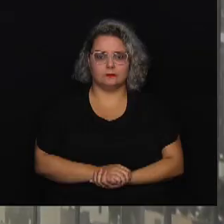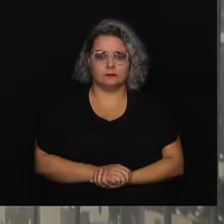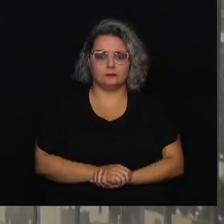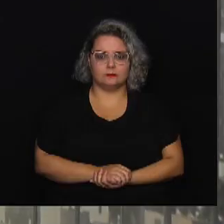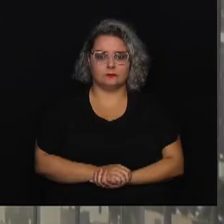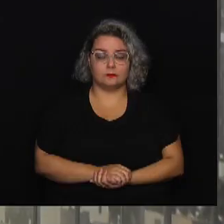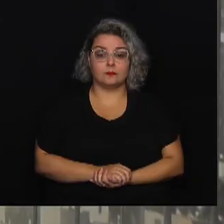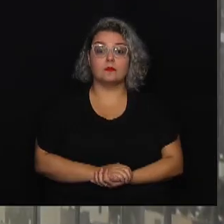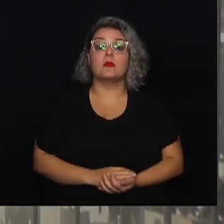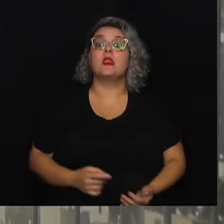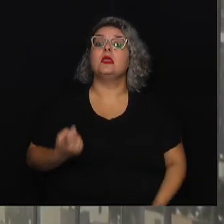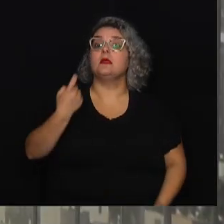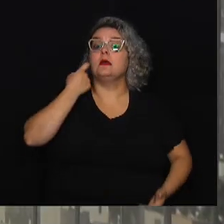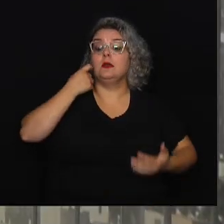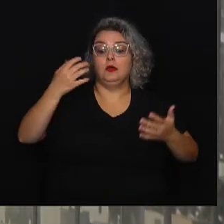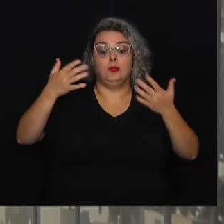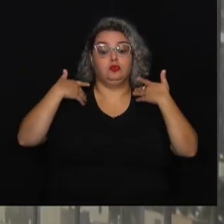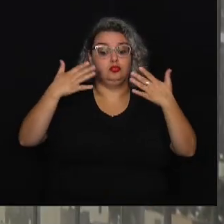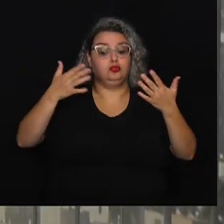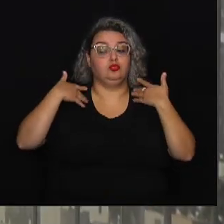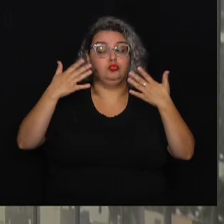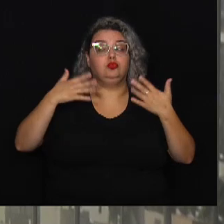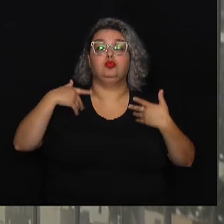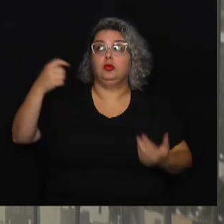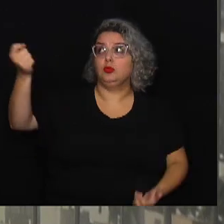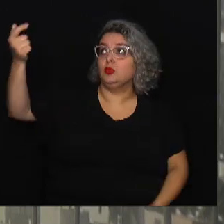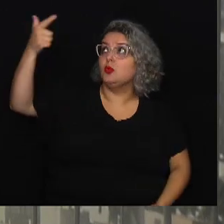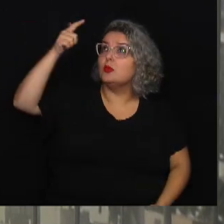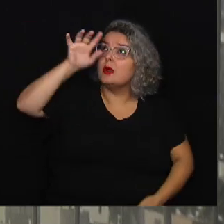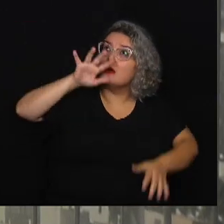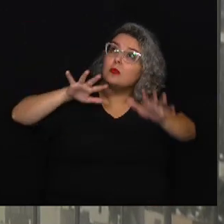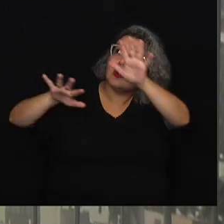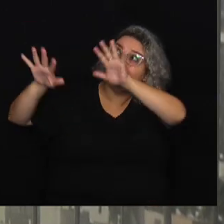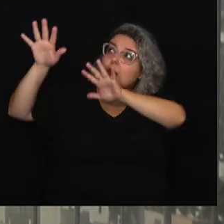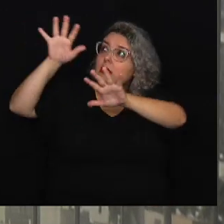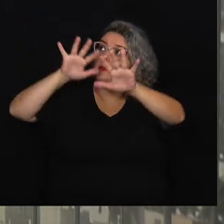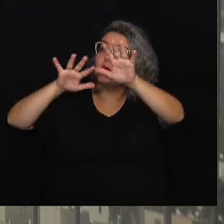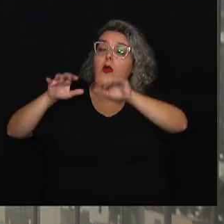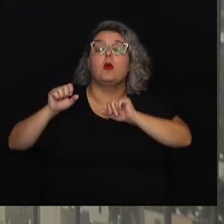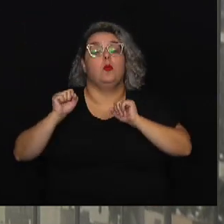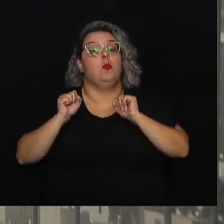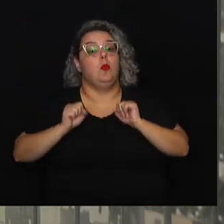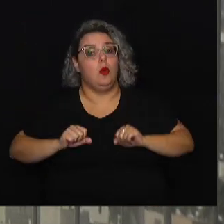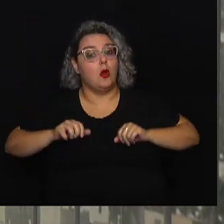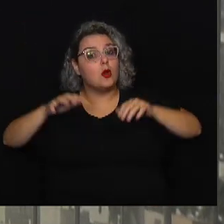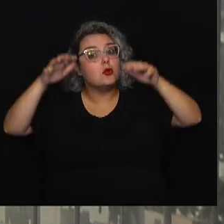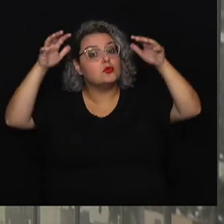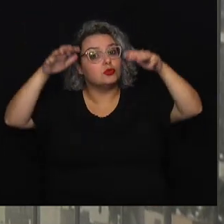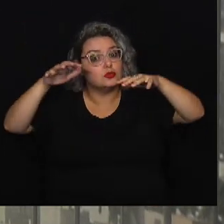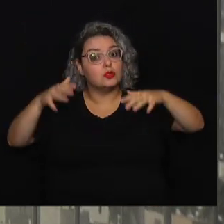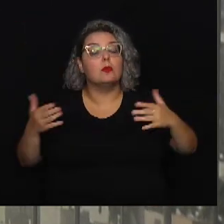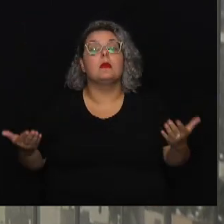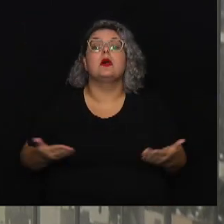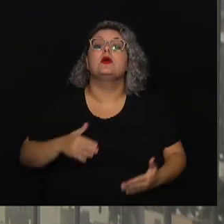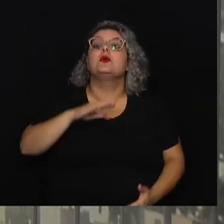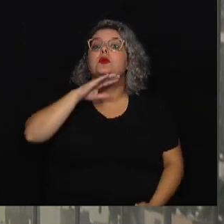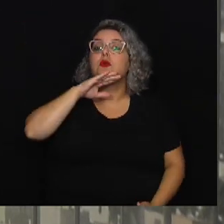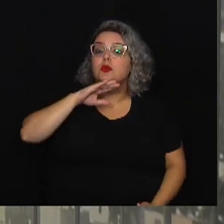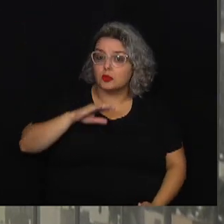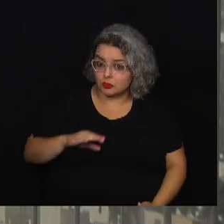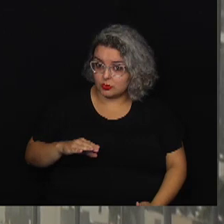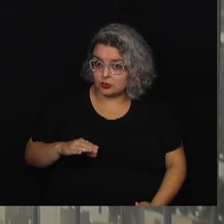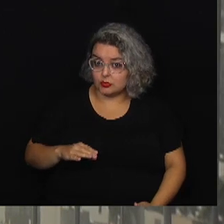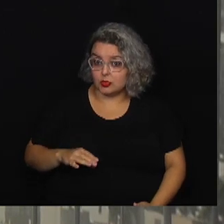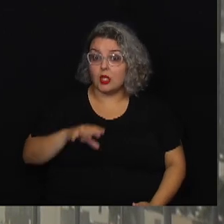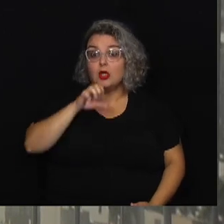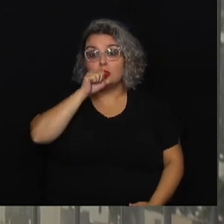Feira de calorão, viu? O sol aparece entre nuvens, tem previsão de chuva para hoje à tarde e o fim